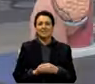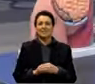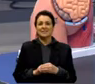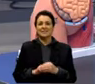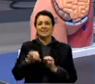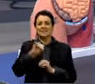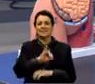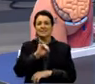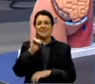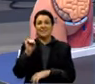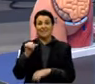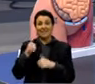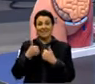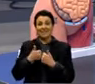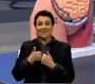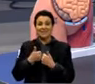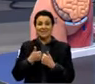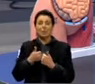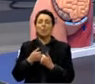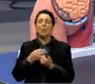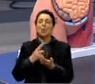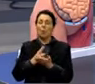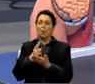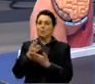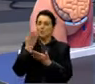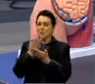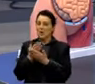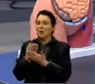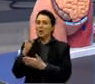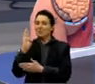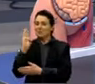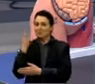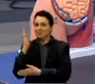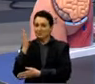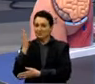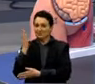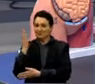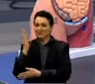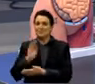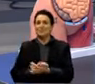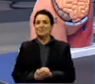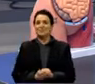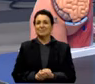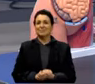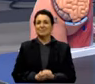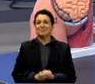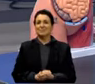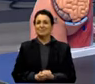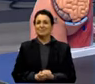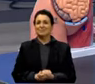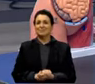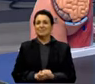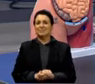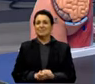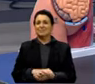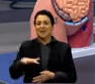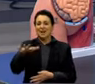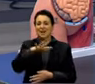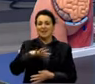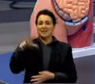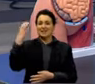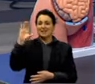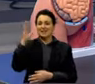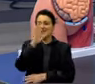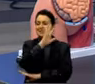Olá, pessoal! Seguimos de volta, então, no nosso segundo bloco da aula de Biologia, a área das ciências